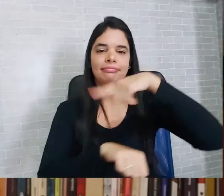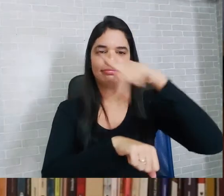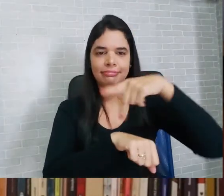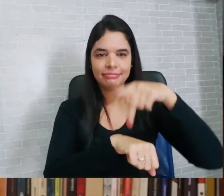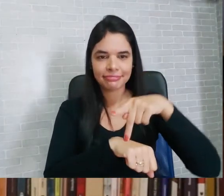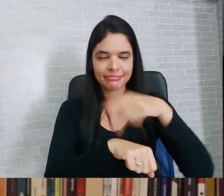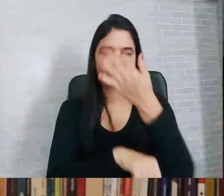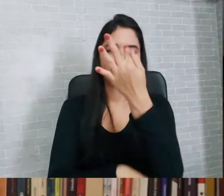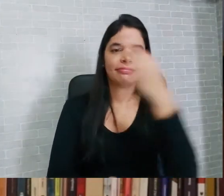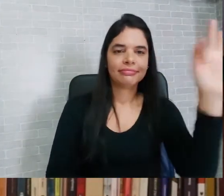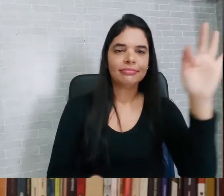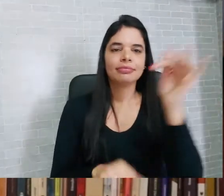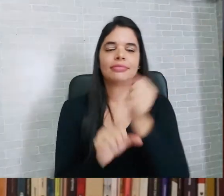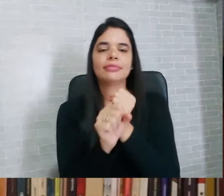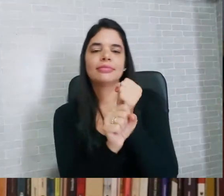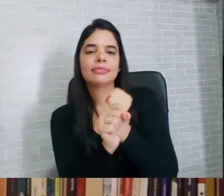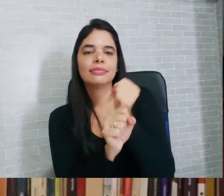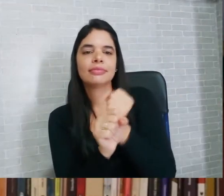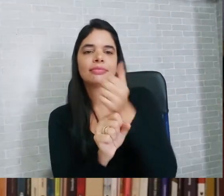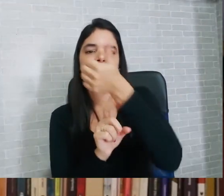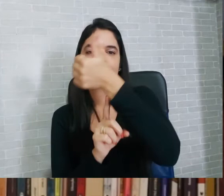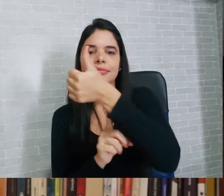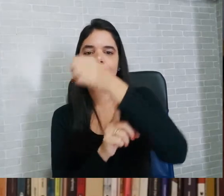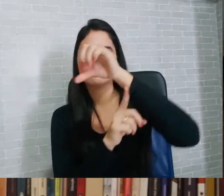em 1992.